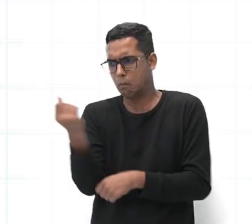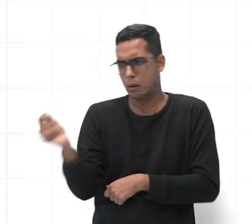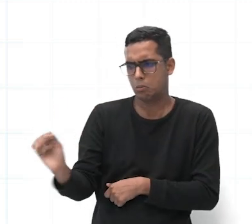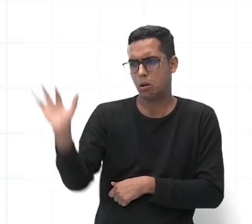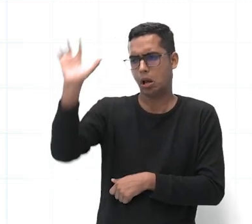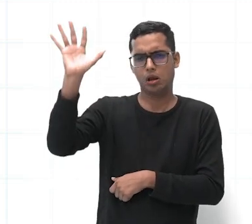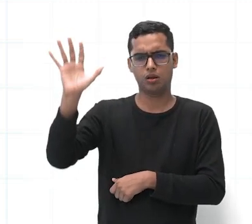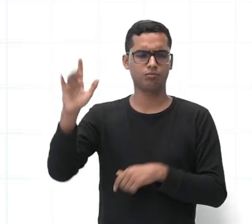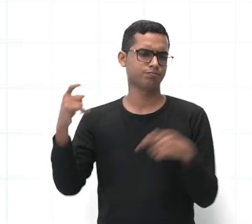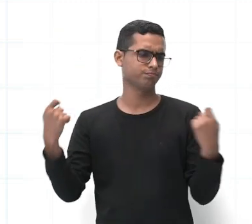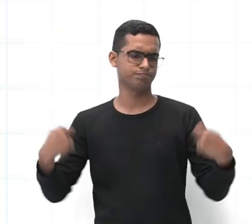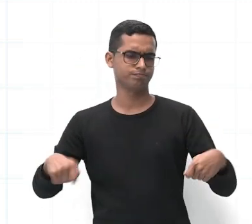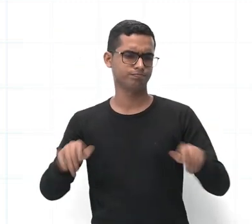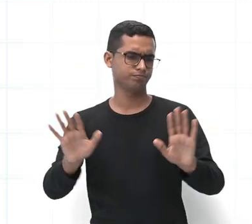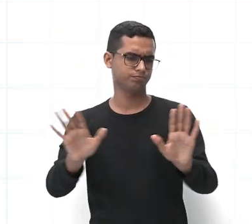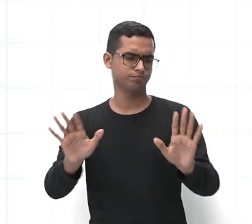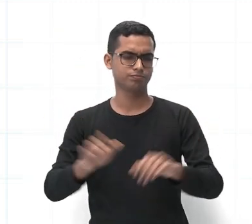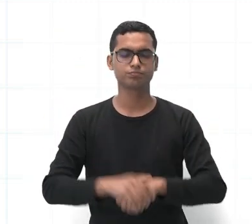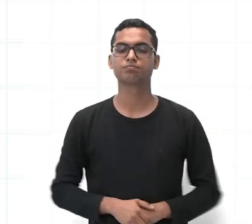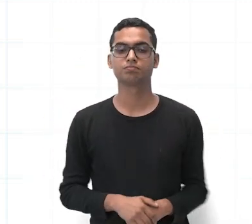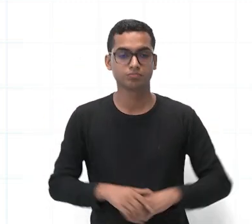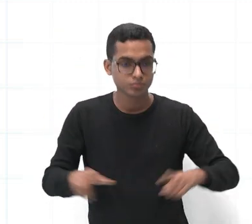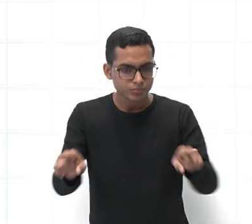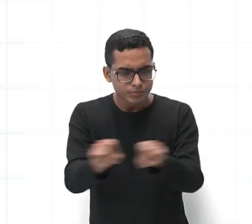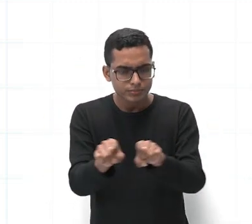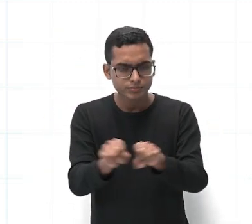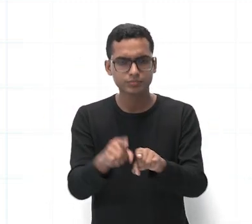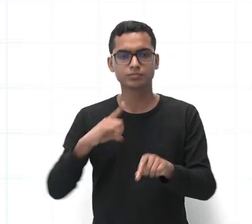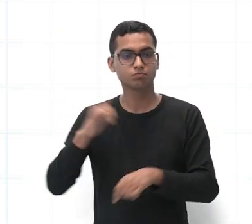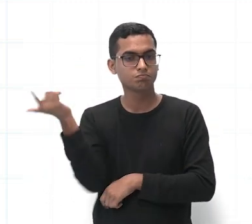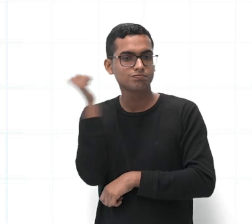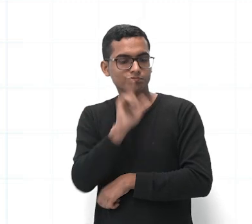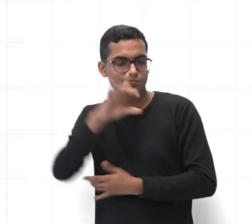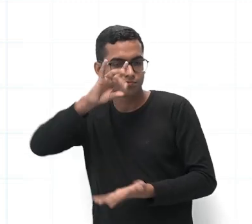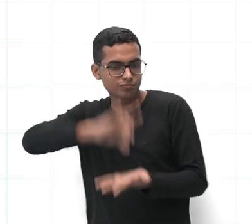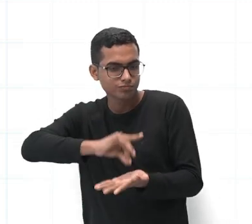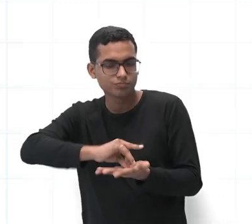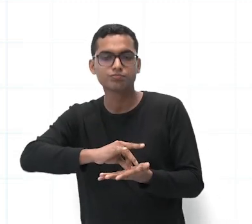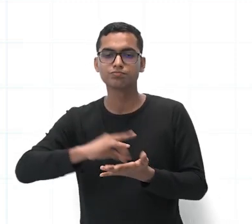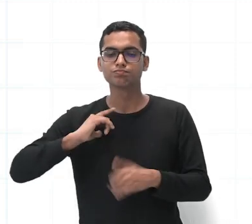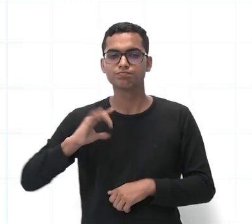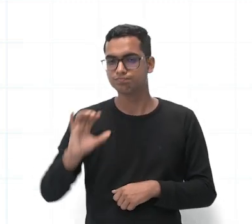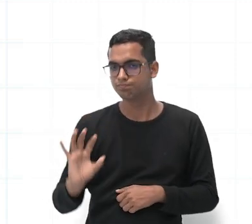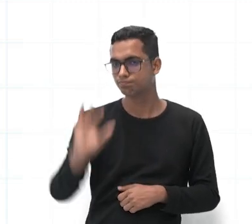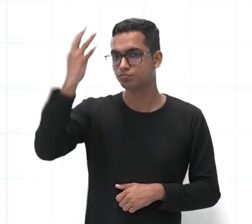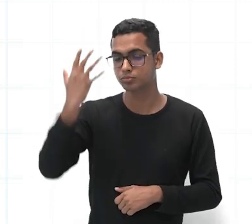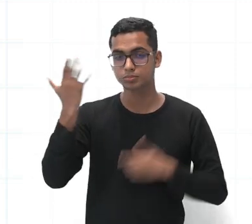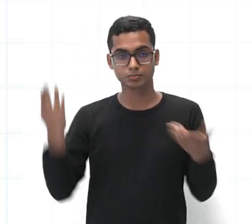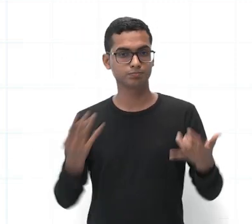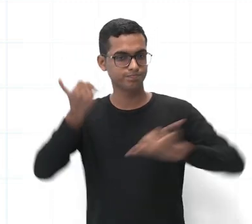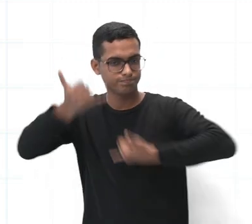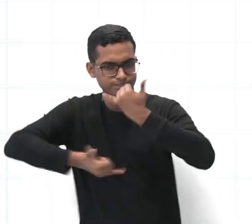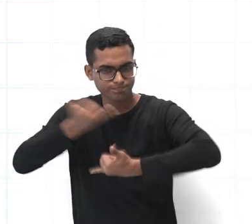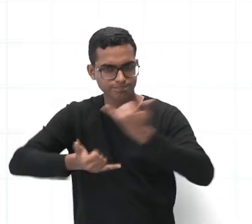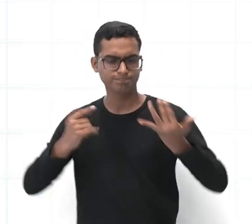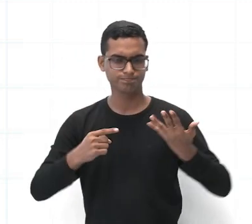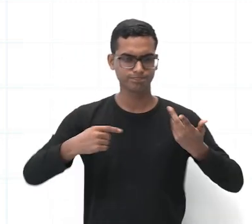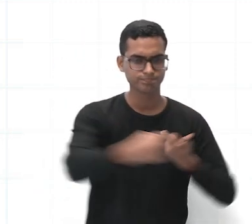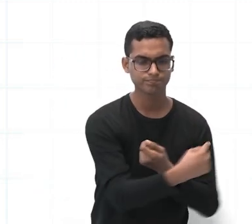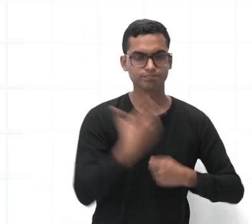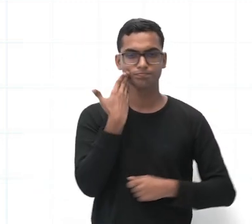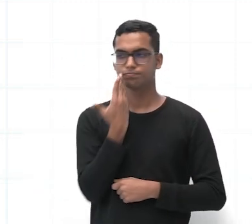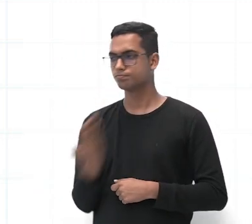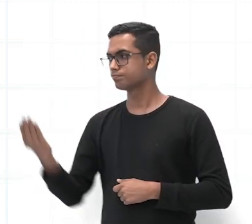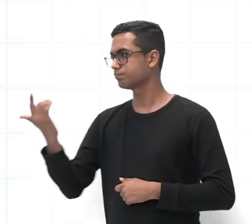industrializados para sua experimentação, ou seja, para sua vivência. Então, esses jogos, mais uma vez, a